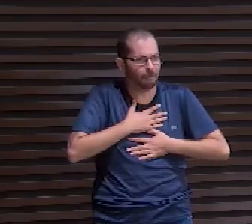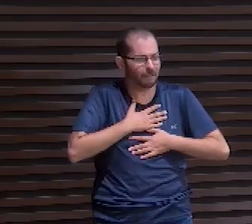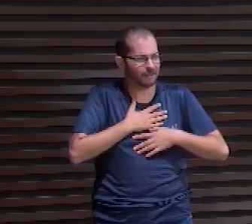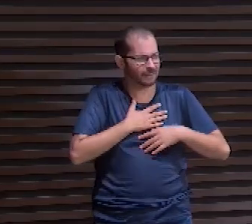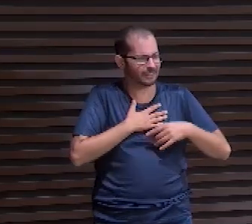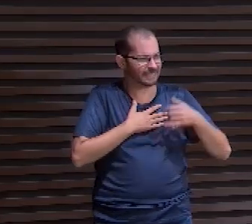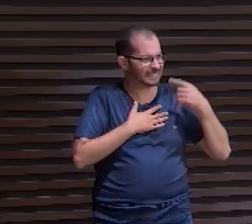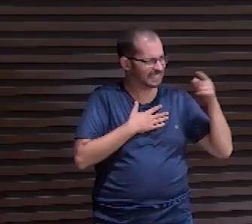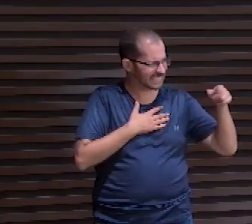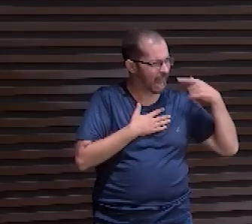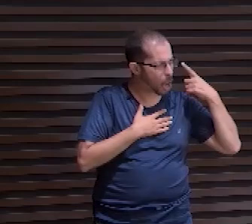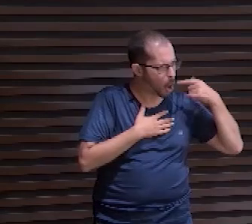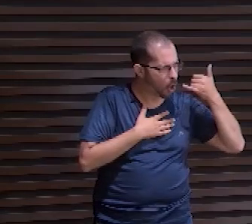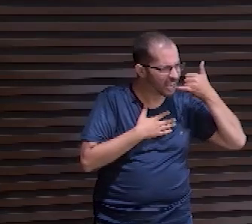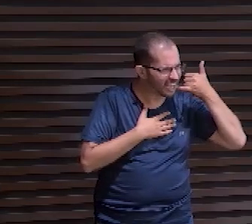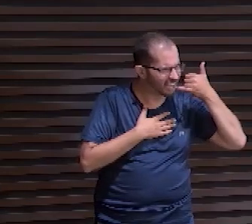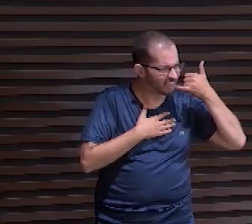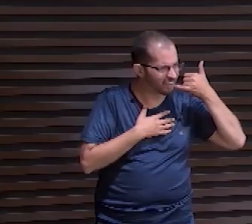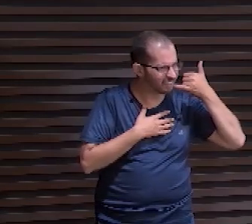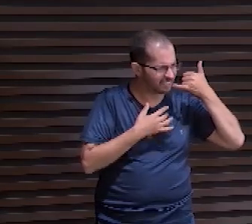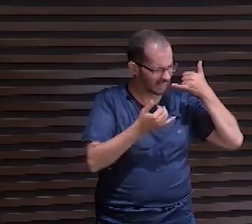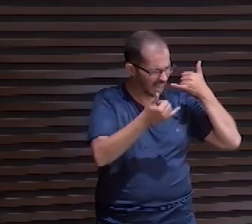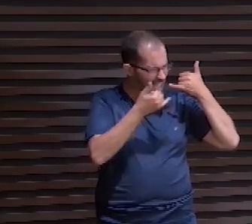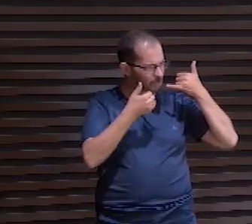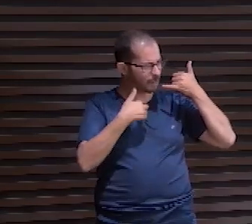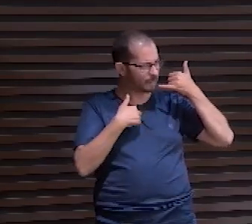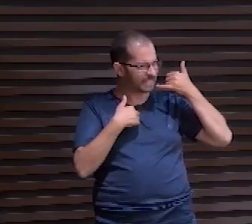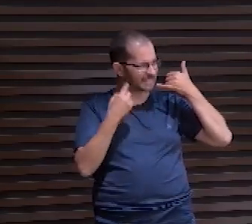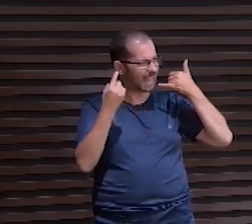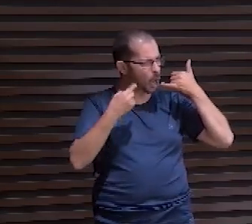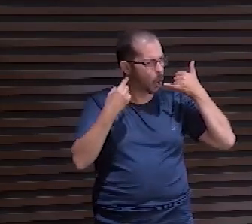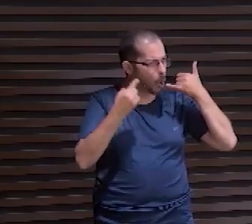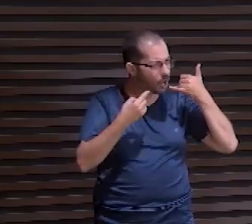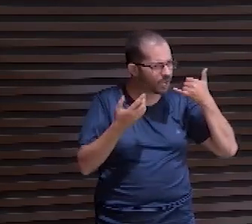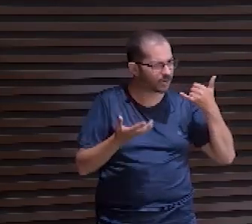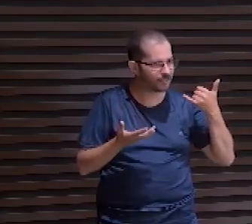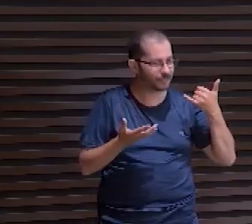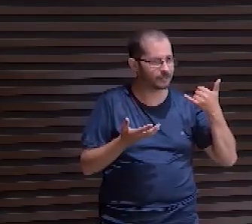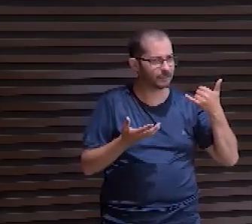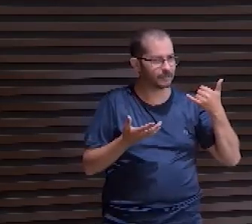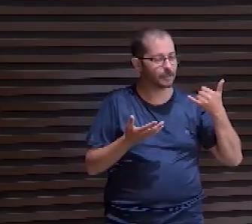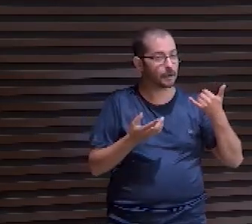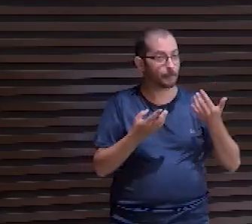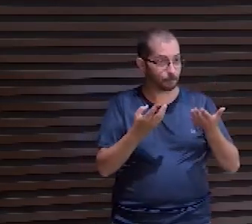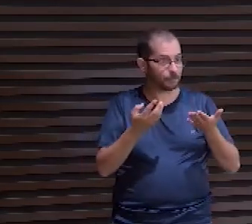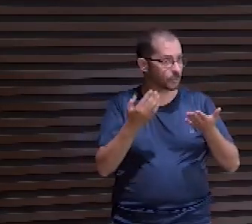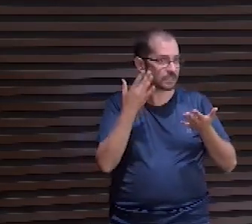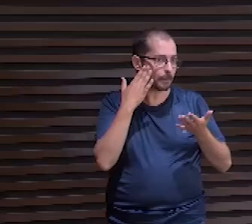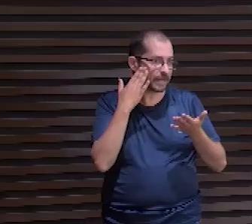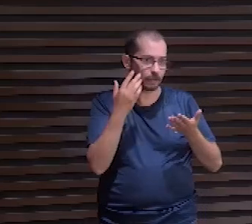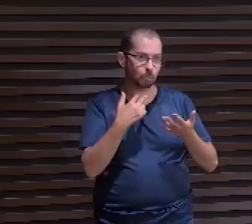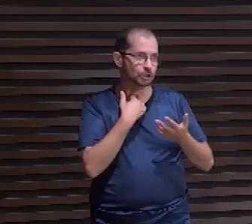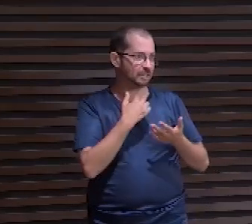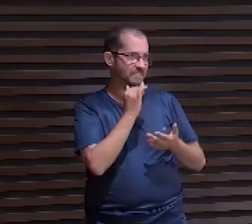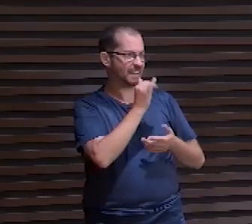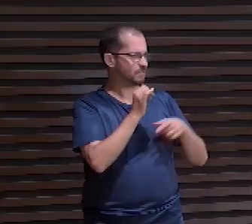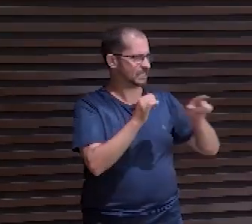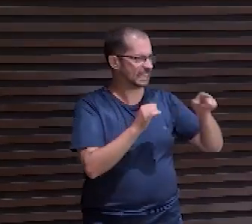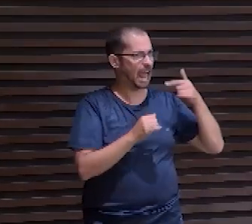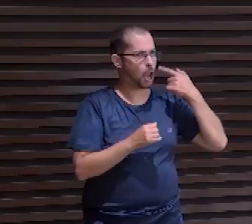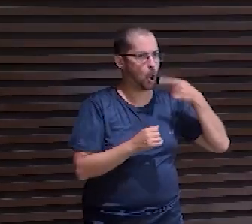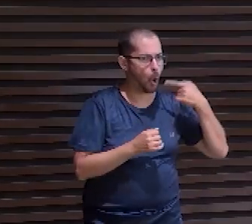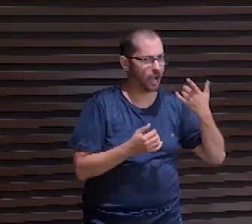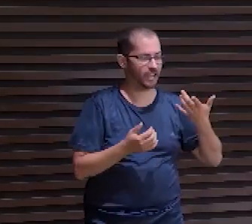você está louca? Mesmo sabendo que essa não era a forma adequada de falar com uma telefonista.